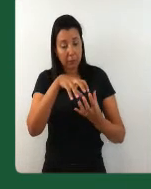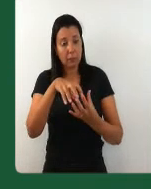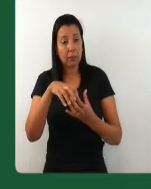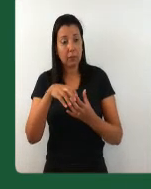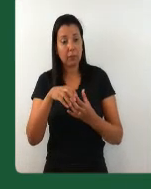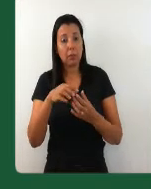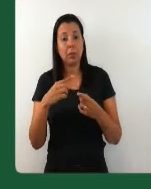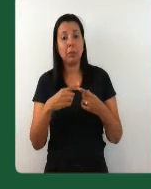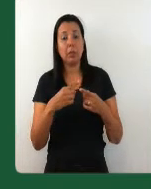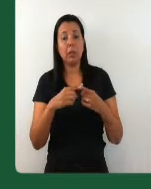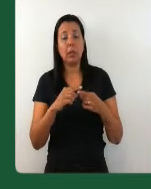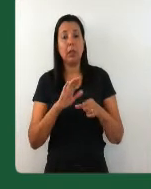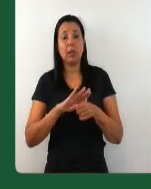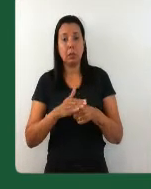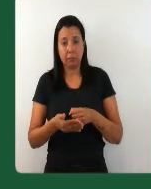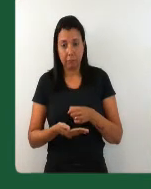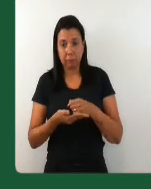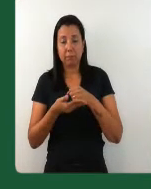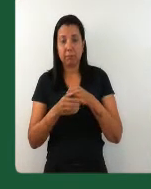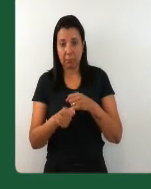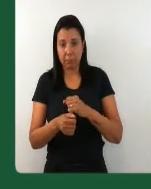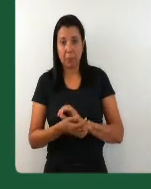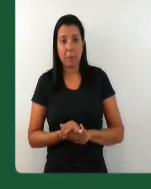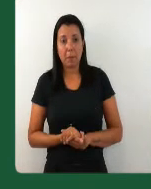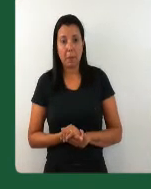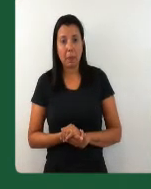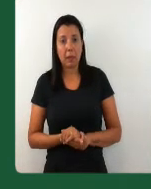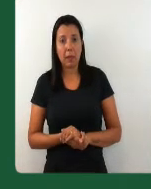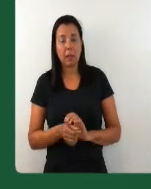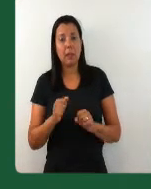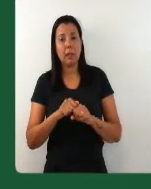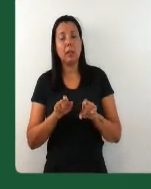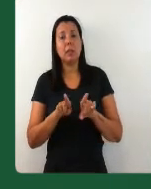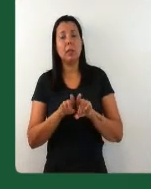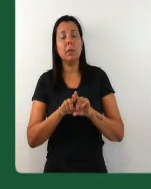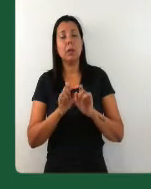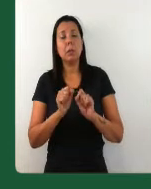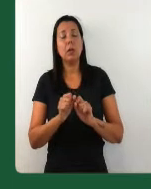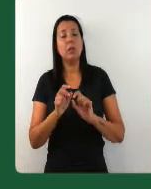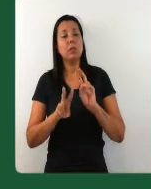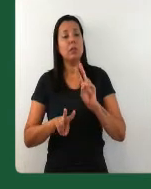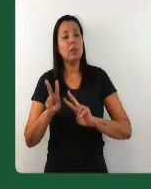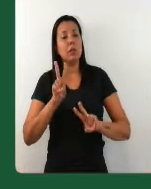com autossustentabilidade. Nesse slide também podemos